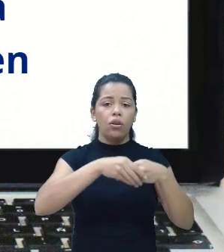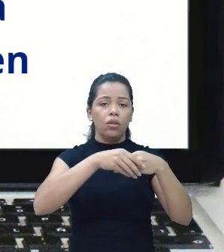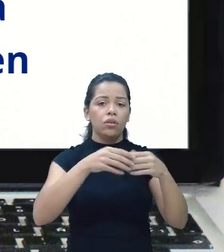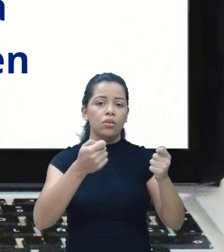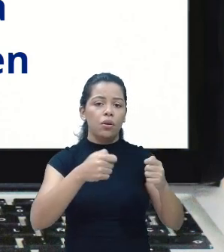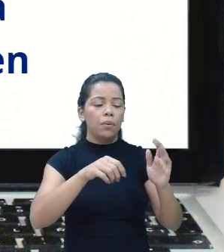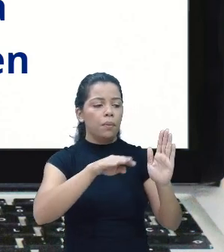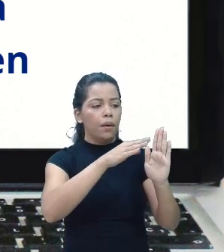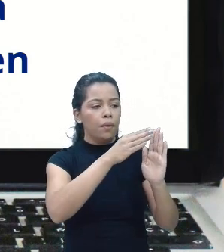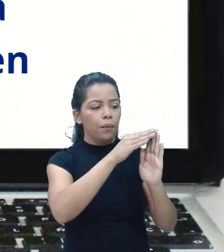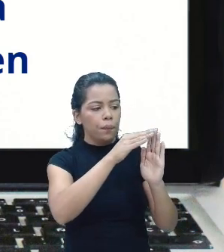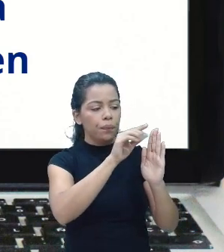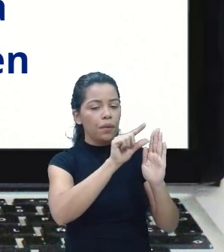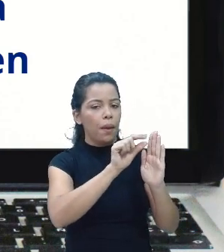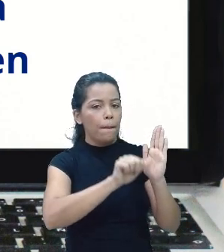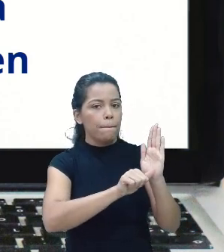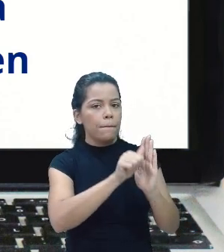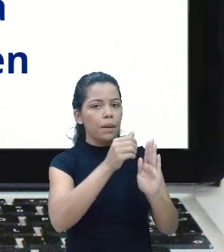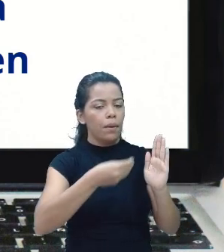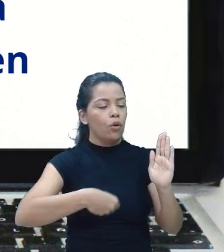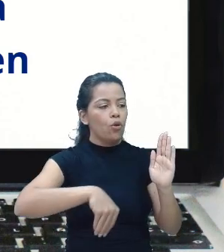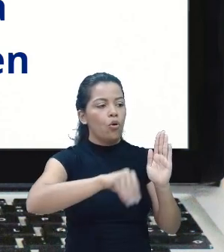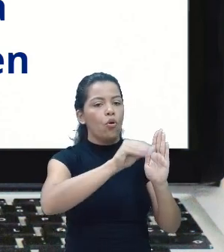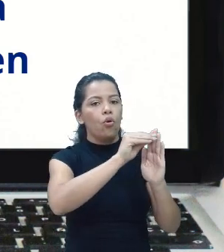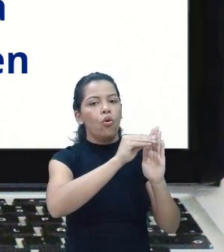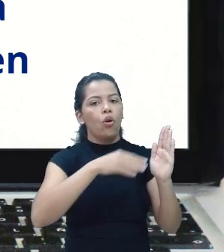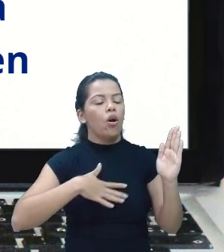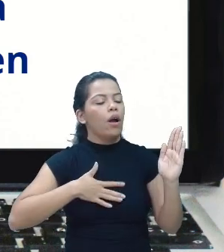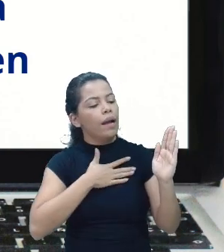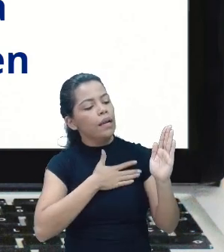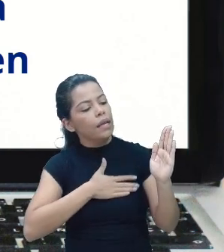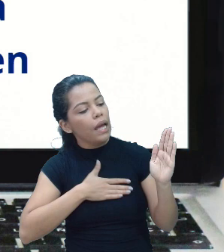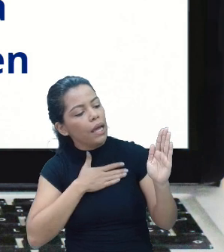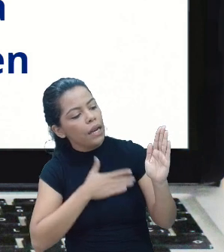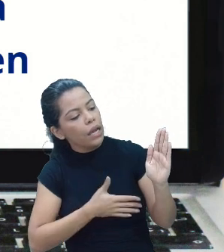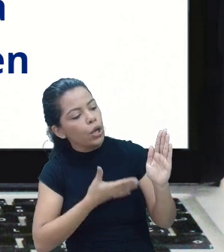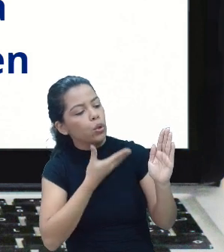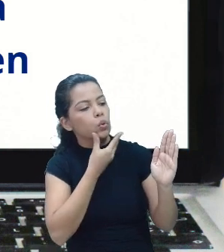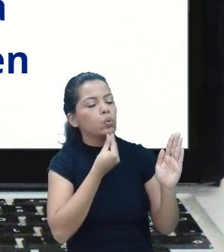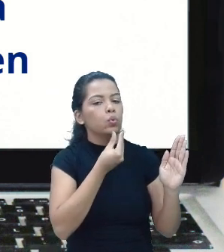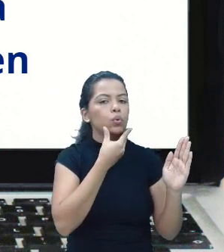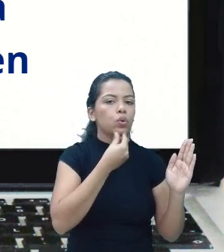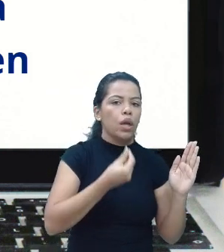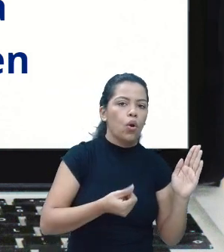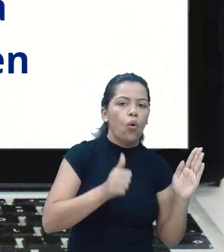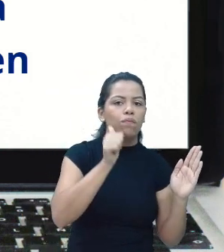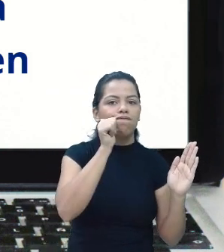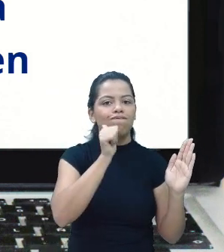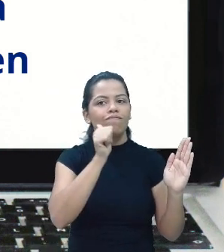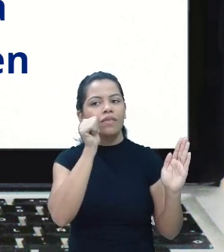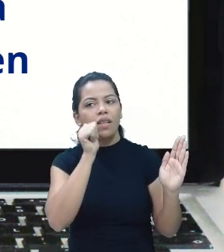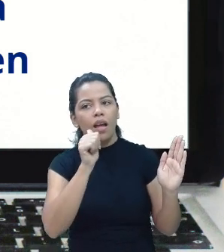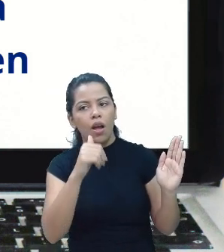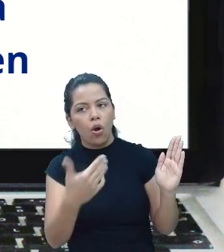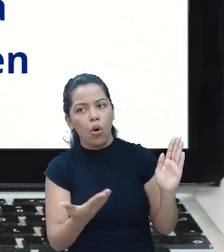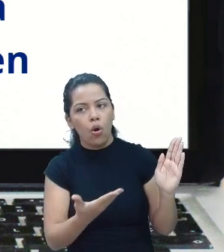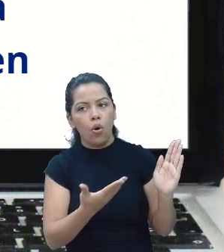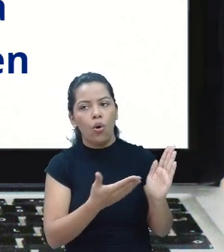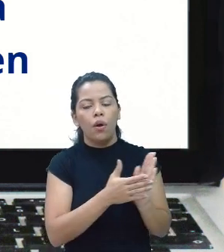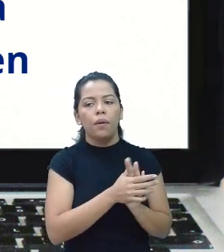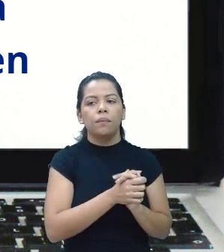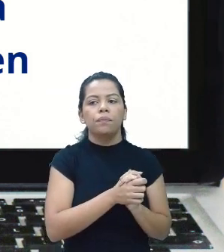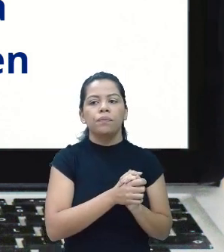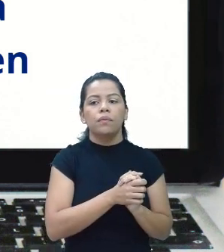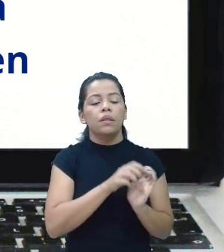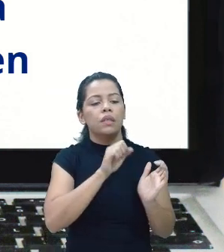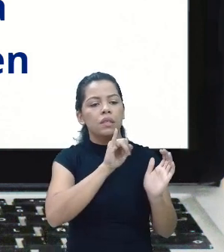queridos senhores. Dear sir, for para uma pessoa só, singular, né? Querido senhor. Dear Mrs. Silva, ou seja, se for